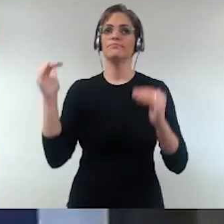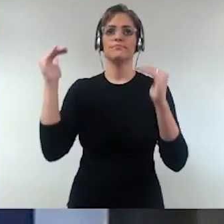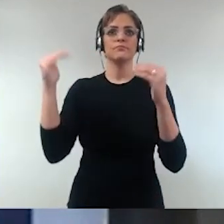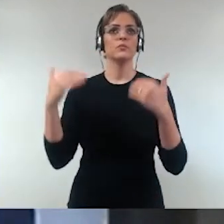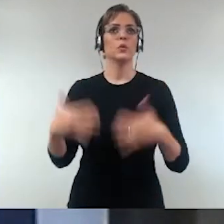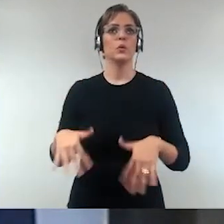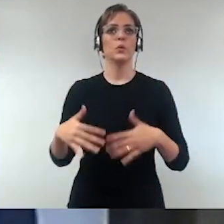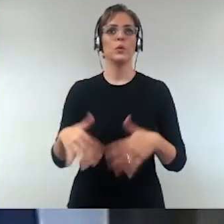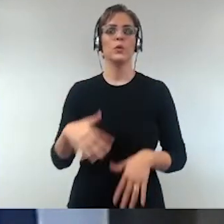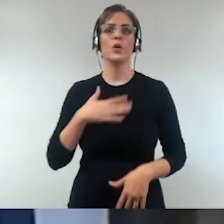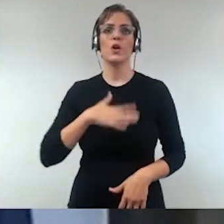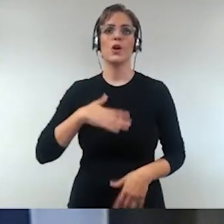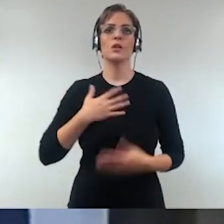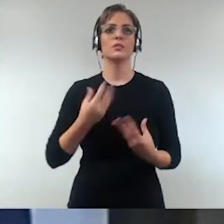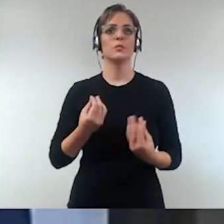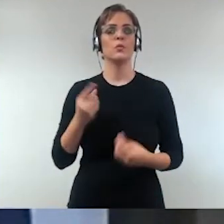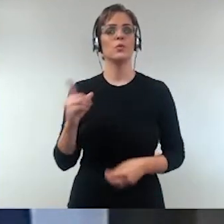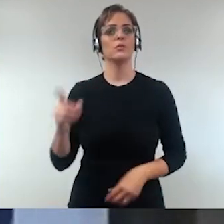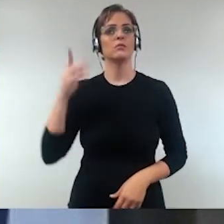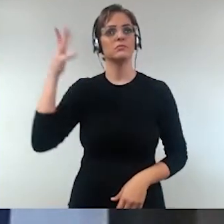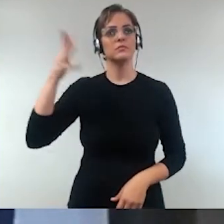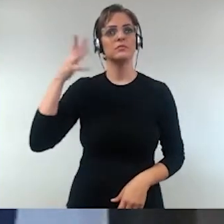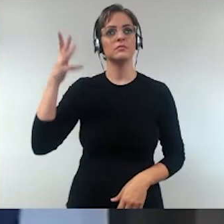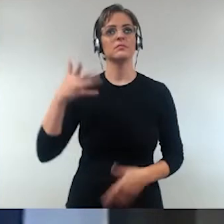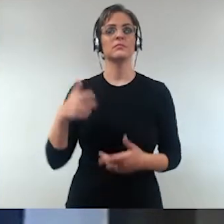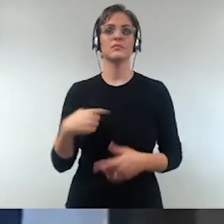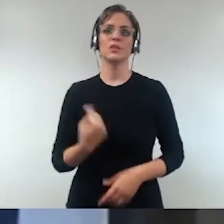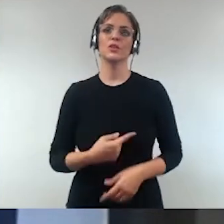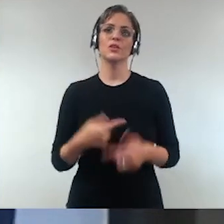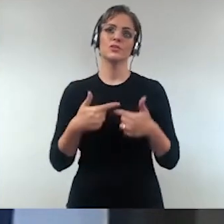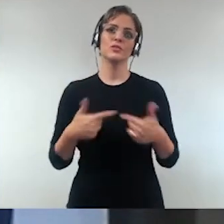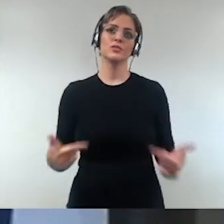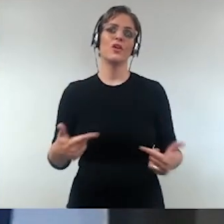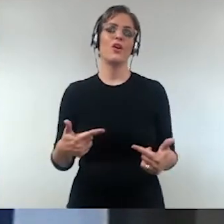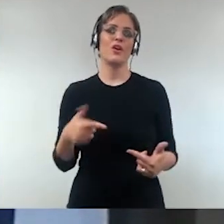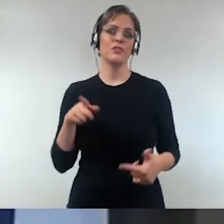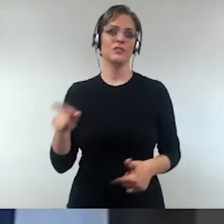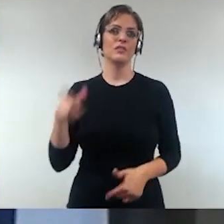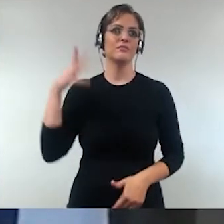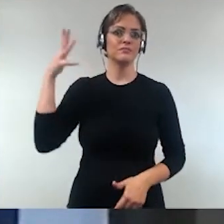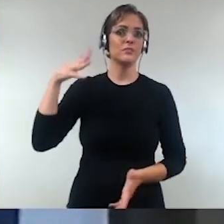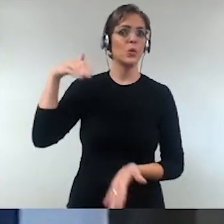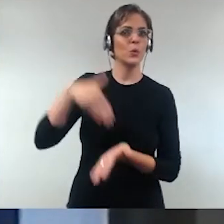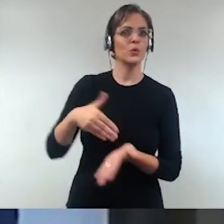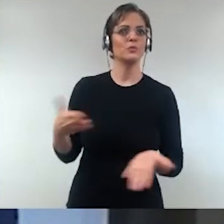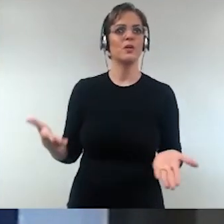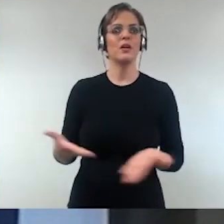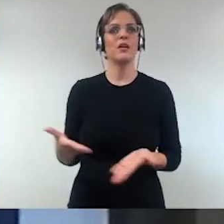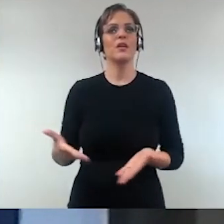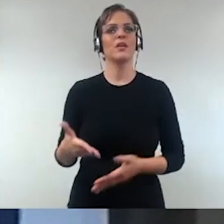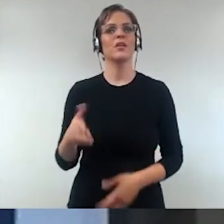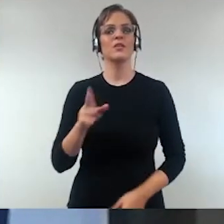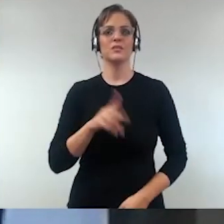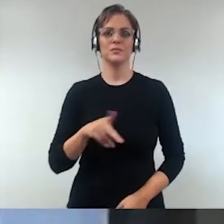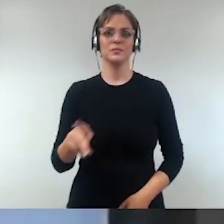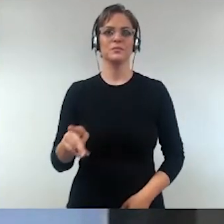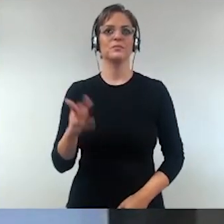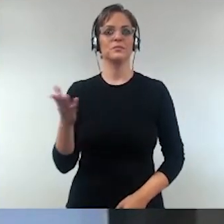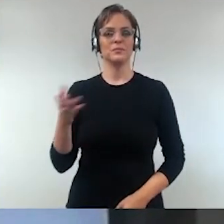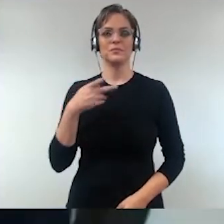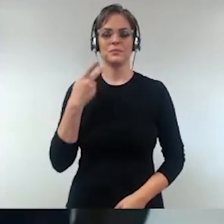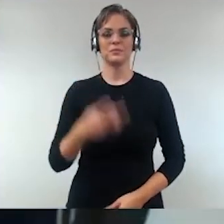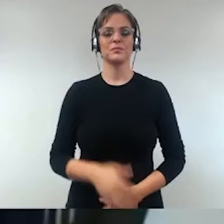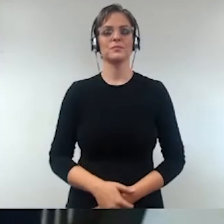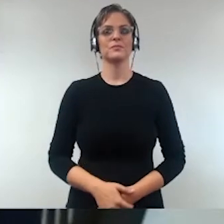gosta sempre de escutar, e teremos aqui o privilégio de escutar por último. Está com a palavra, doutor.